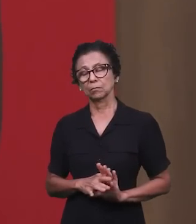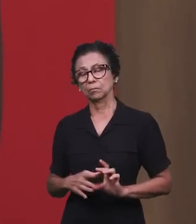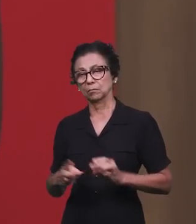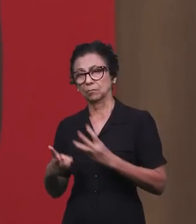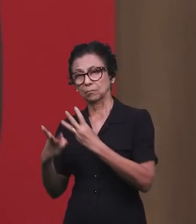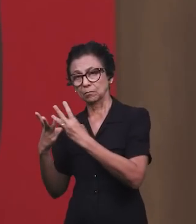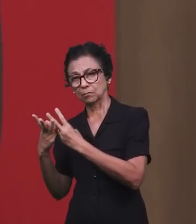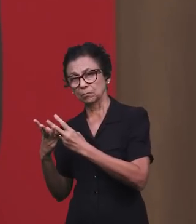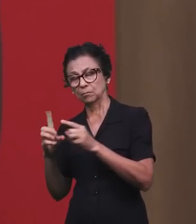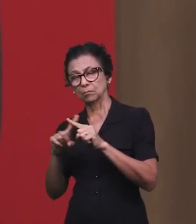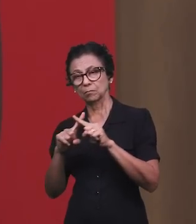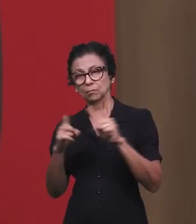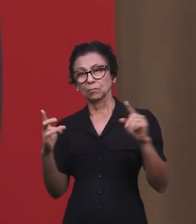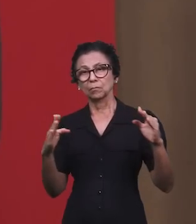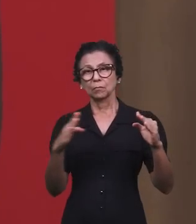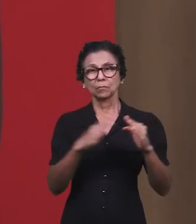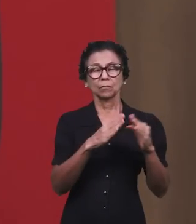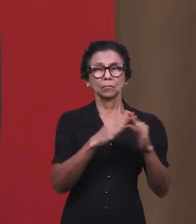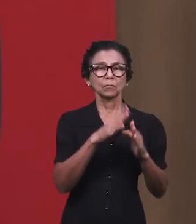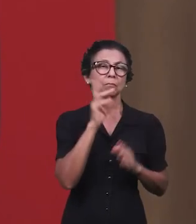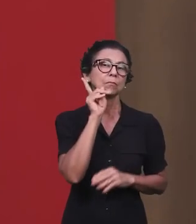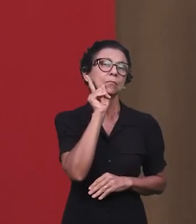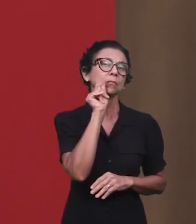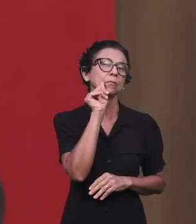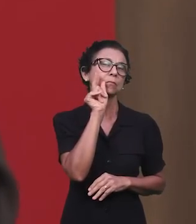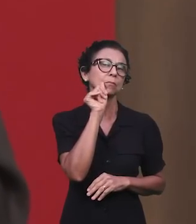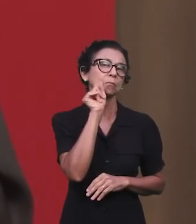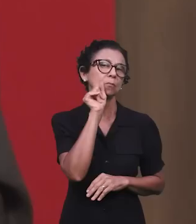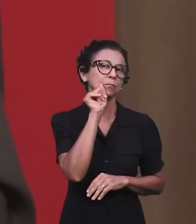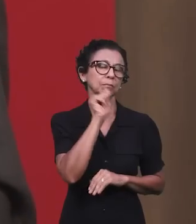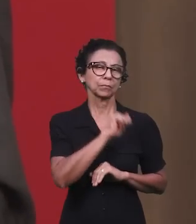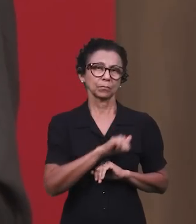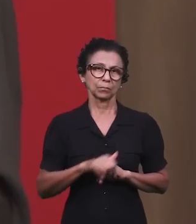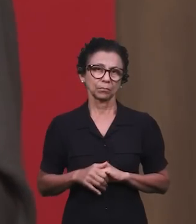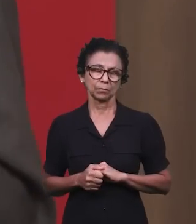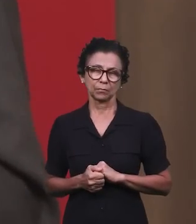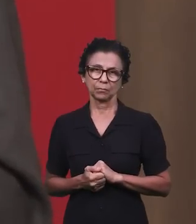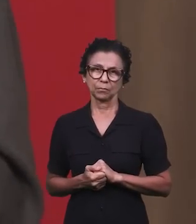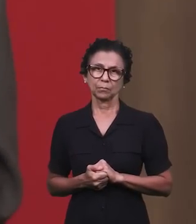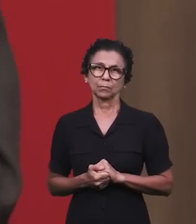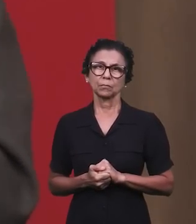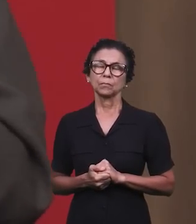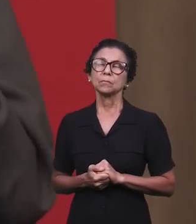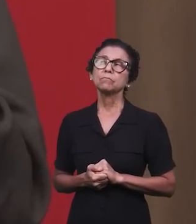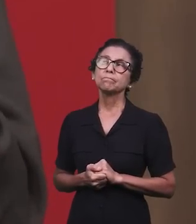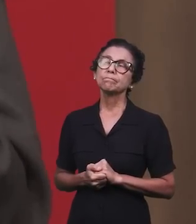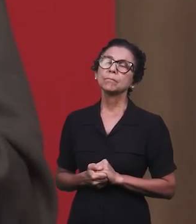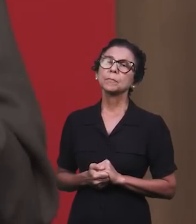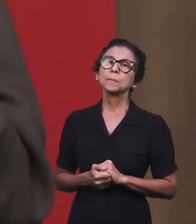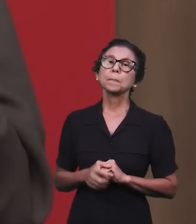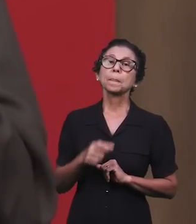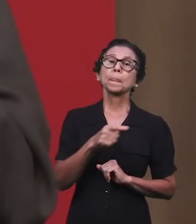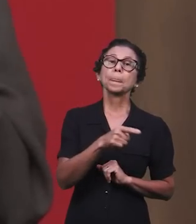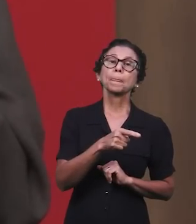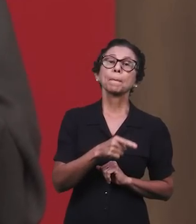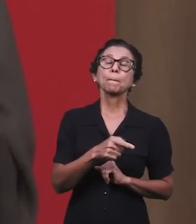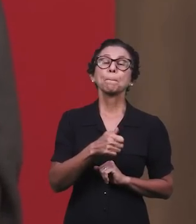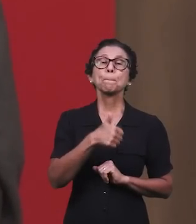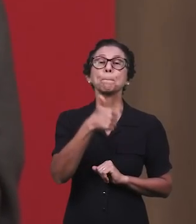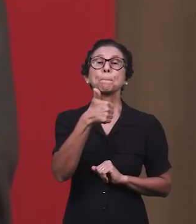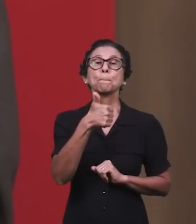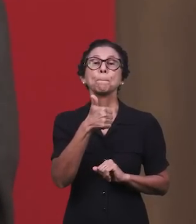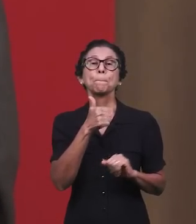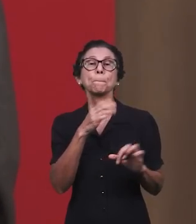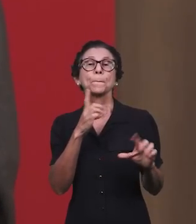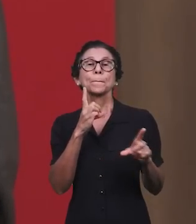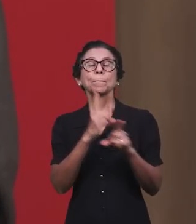na Suíça, na cidade da Basileia. E lá ele fez o primeiro encontro